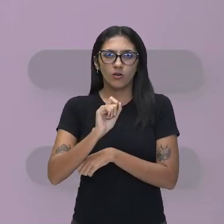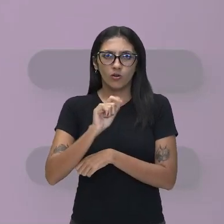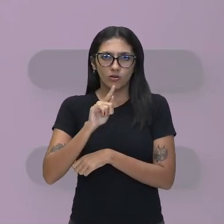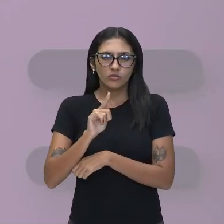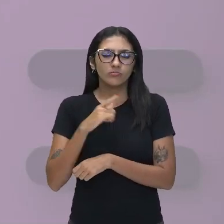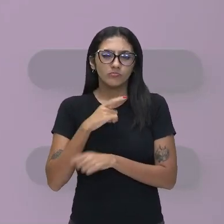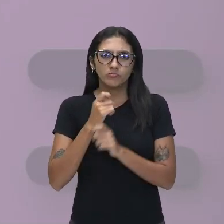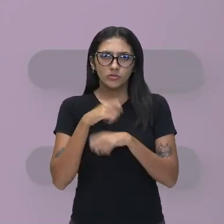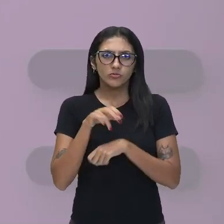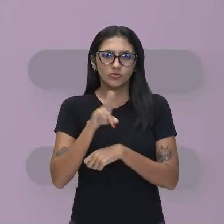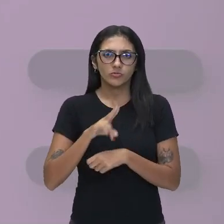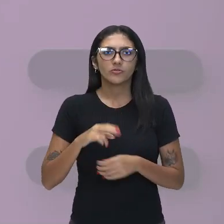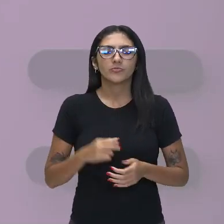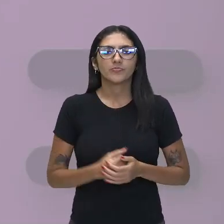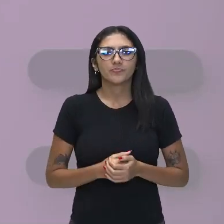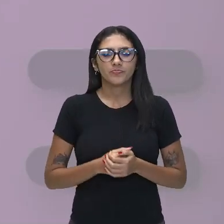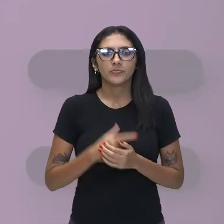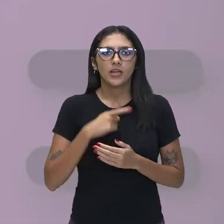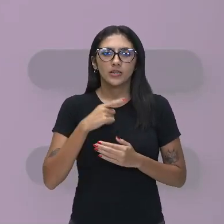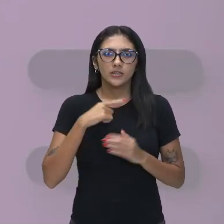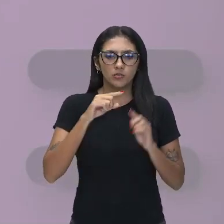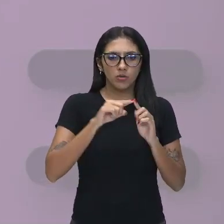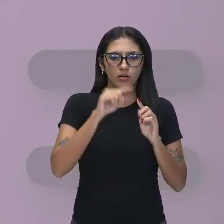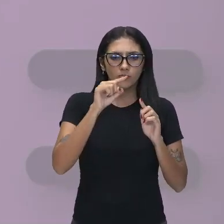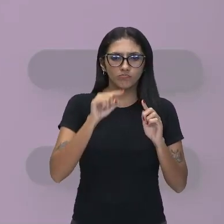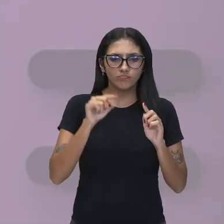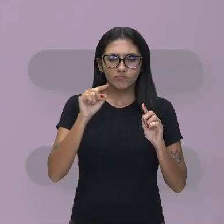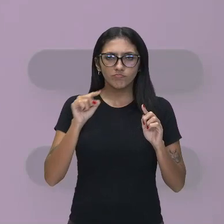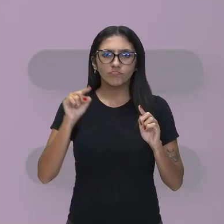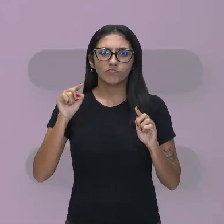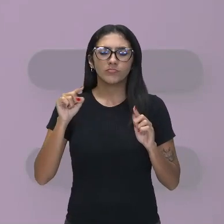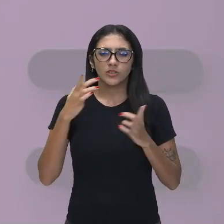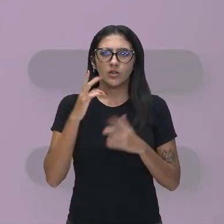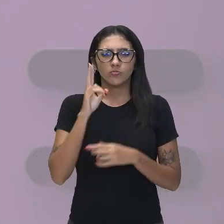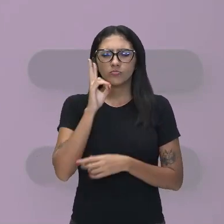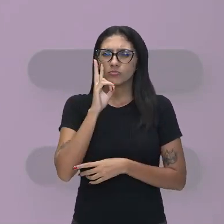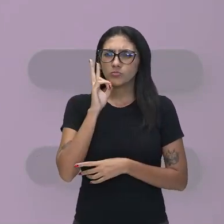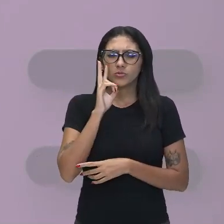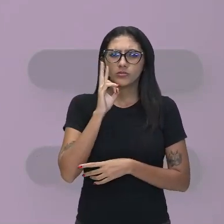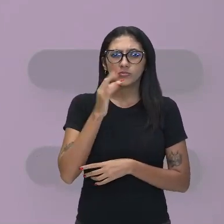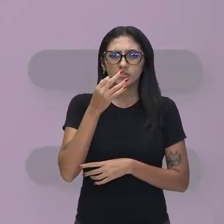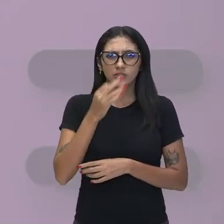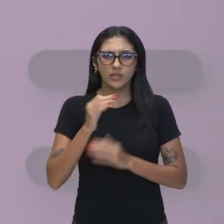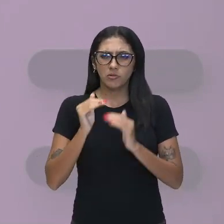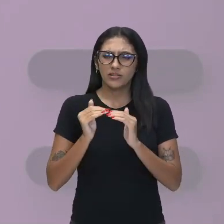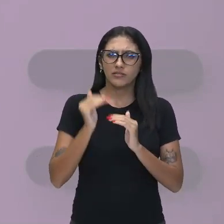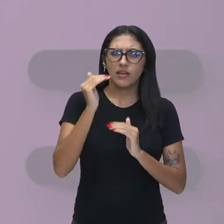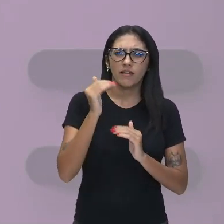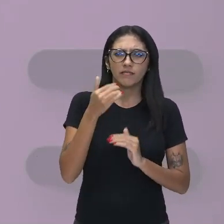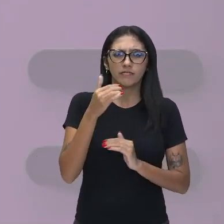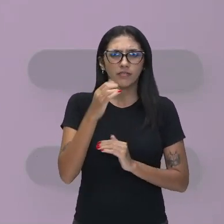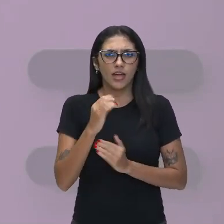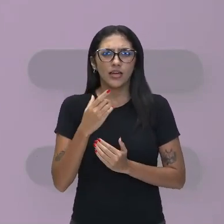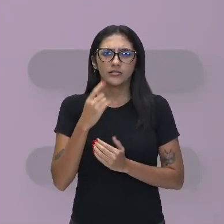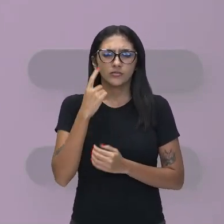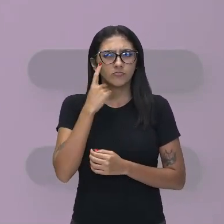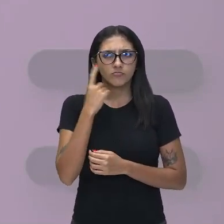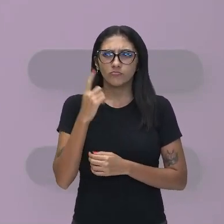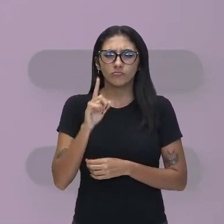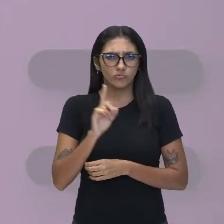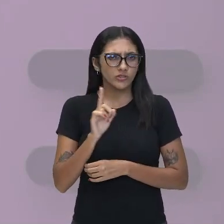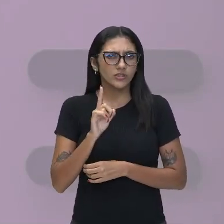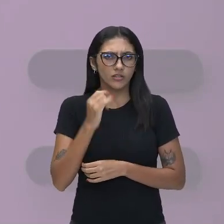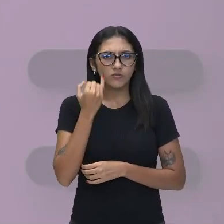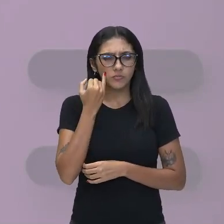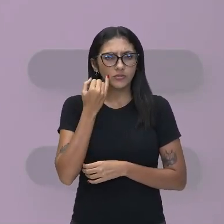né? Então existe ali uma escala, eu não lembro exatamente até se vai até 10, eu não tenho essa informação